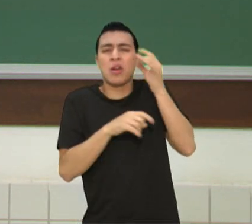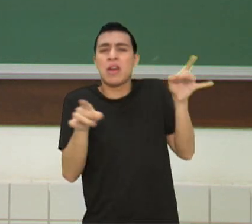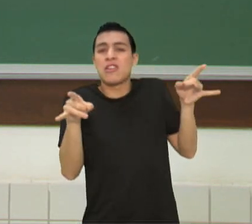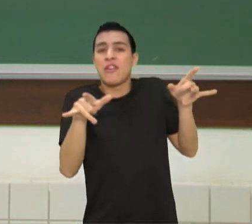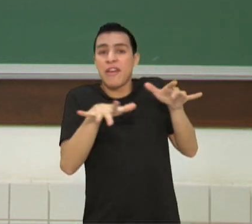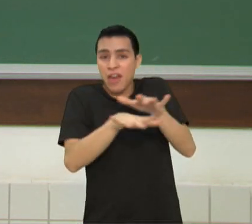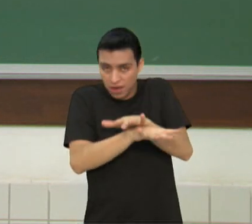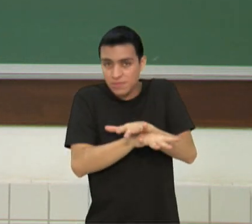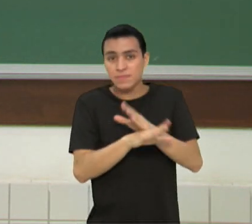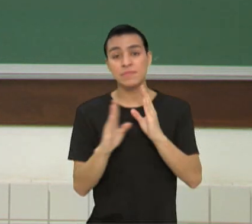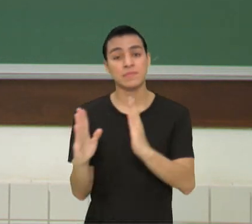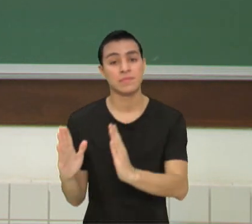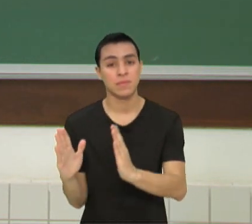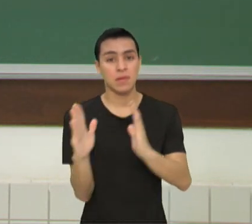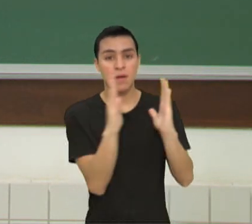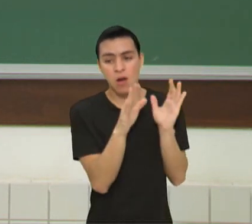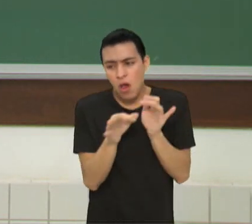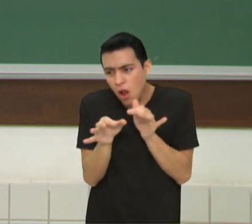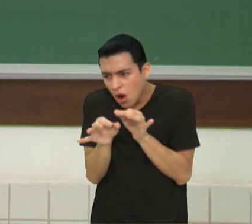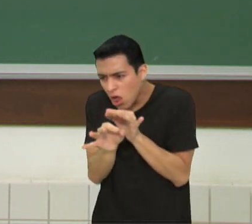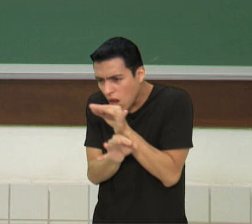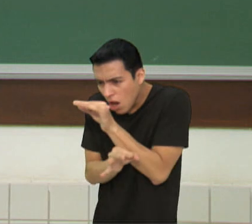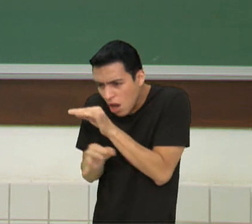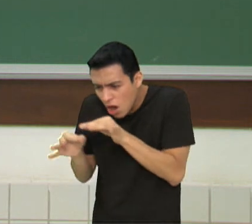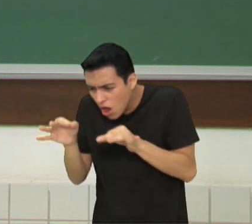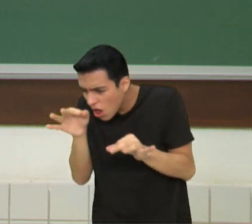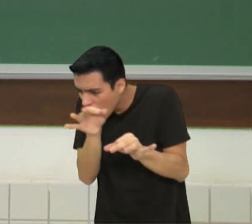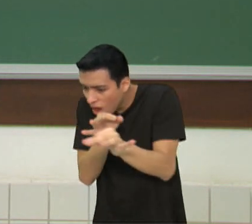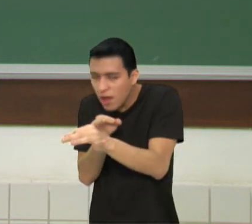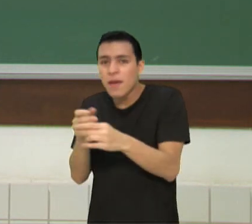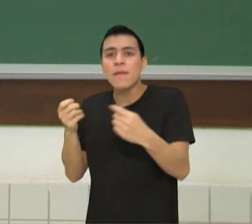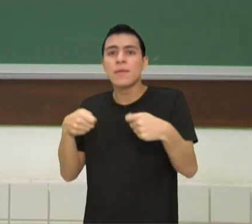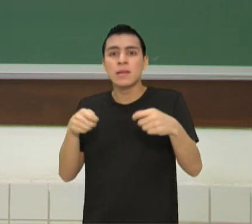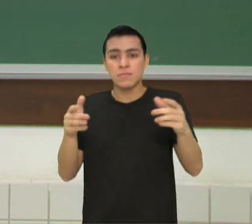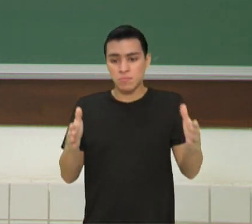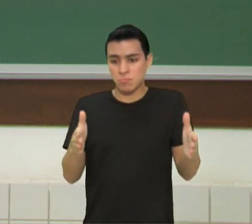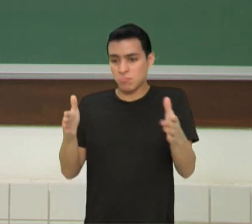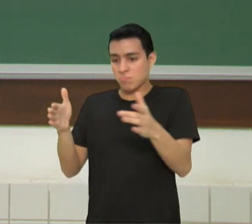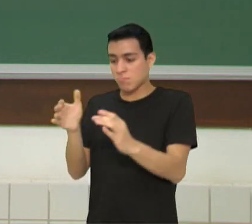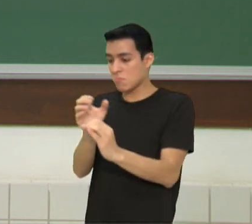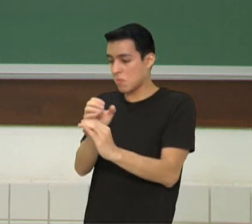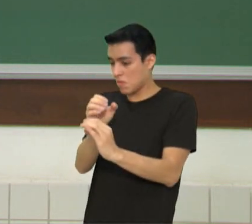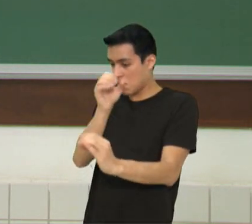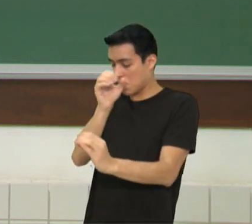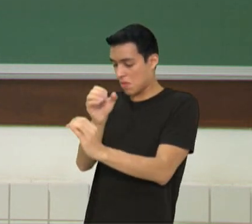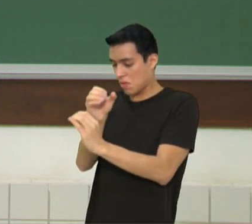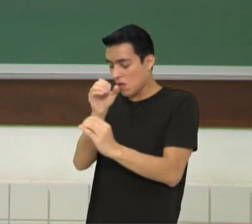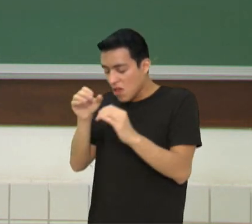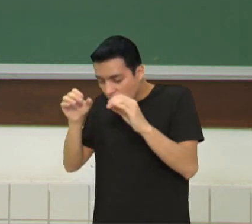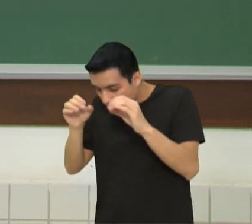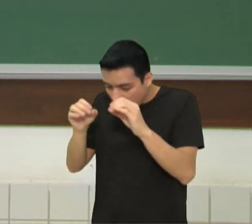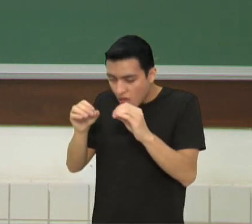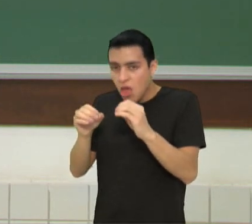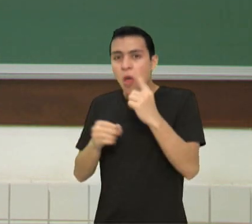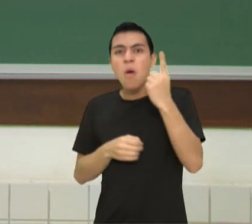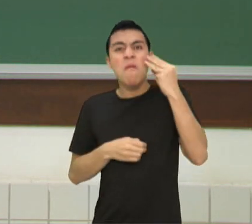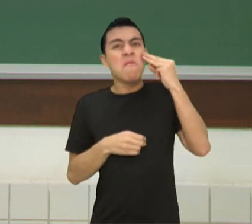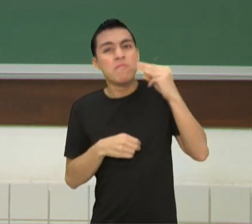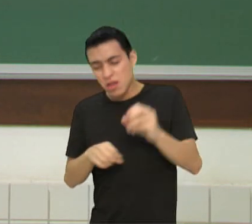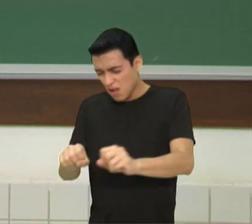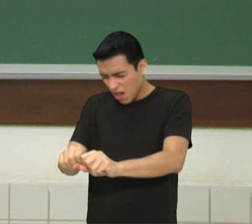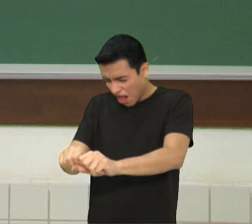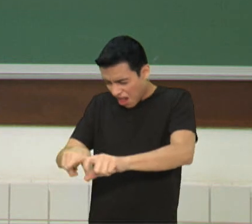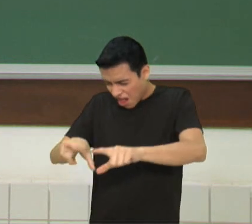se você está estudando nanopartículas, você vai precisar de um microscópio eletrônico de transmissão que vai aumentar 1 milhão, 1,5 milhão de